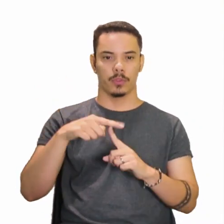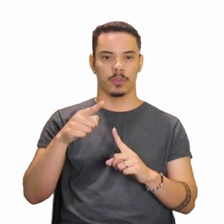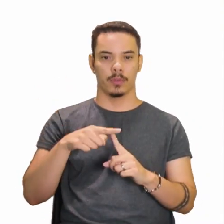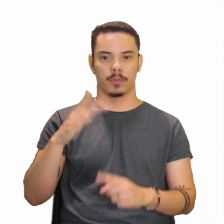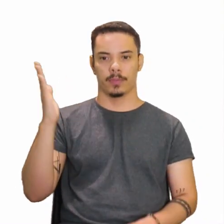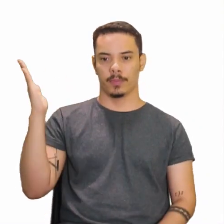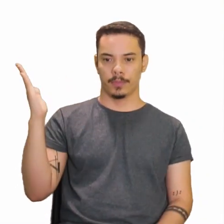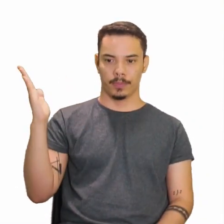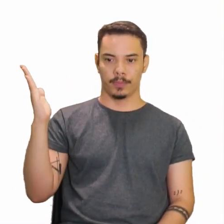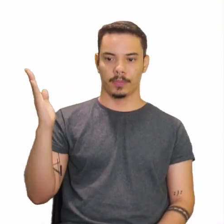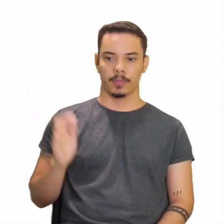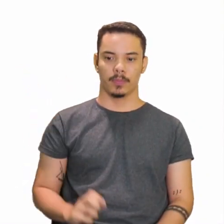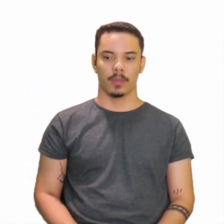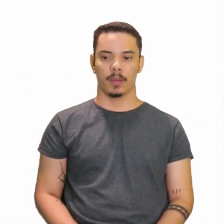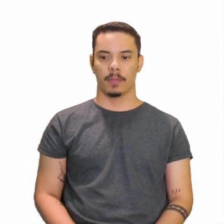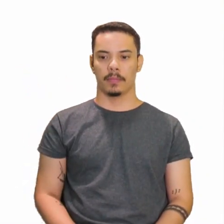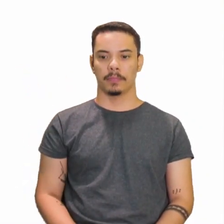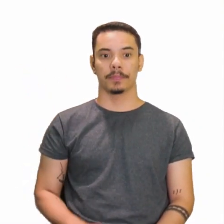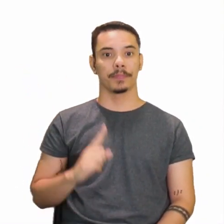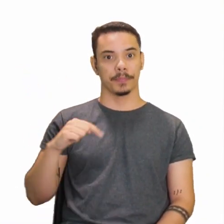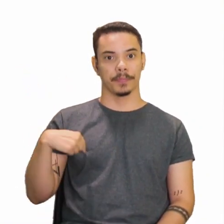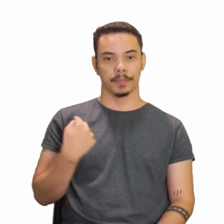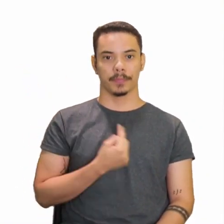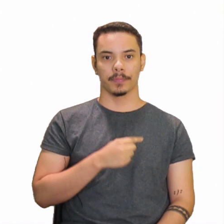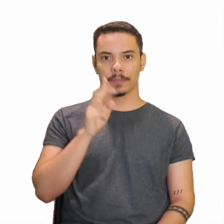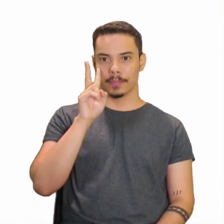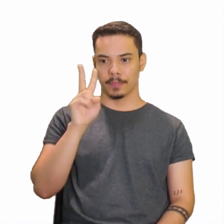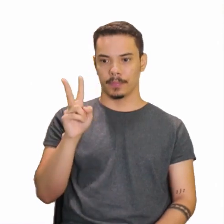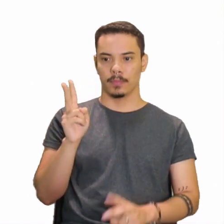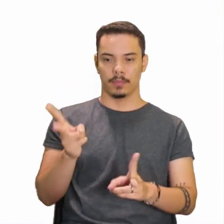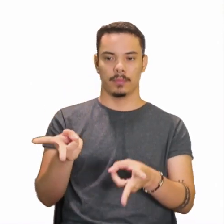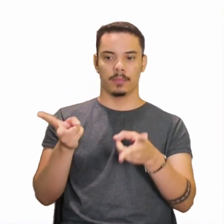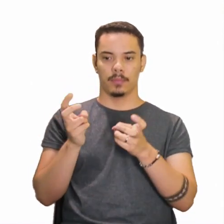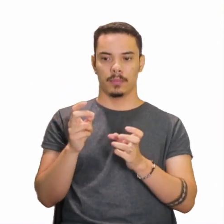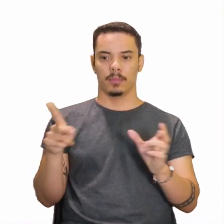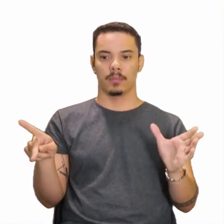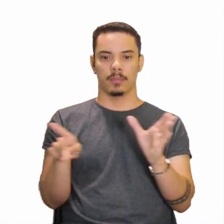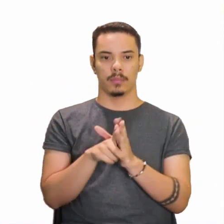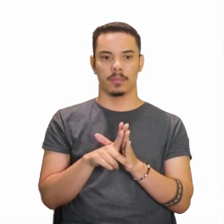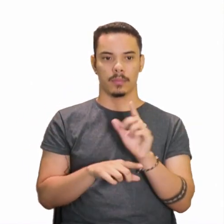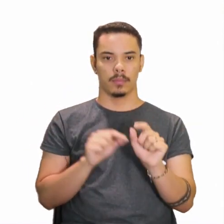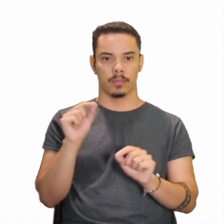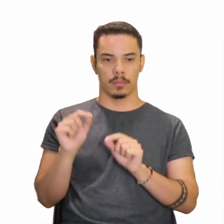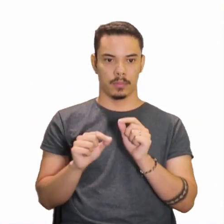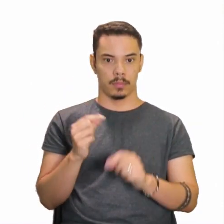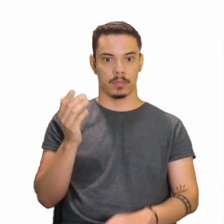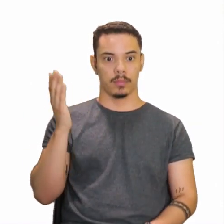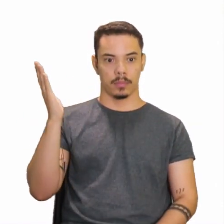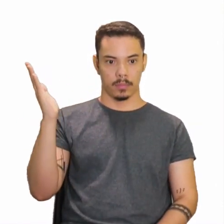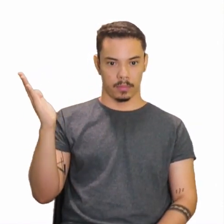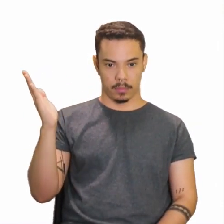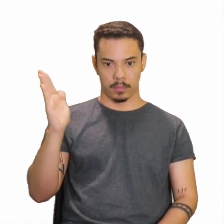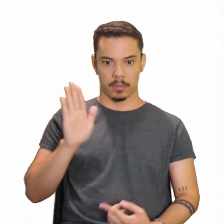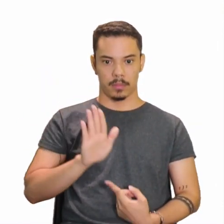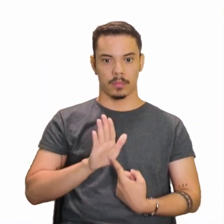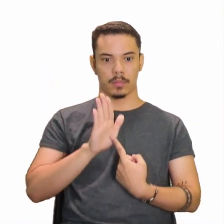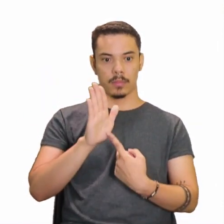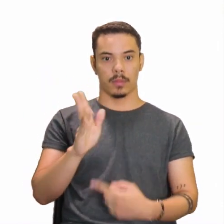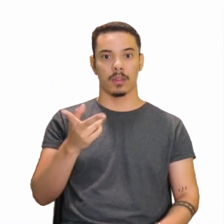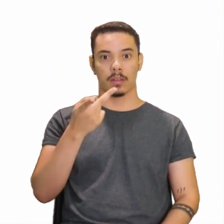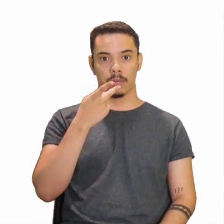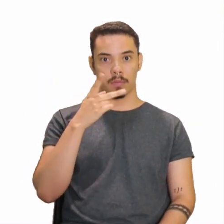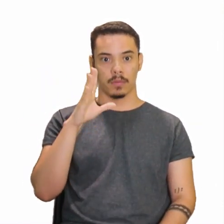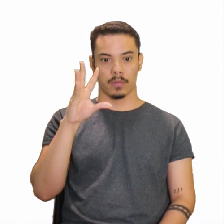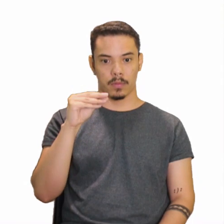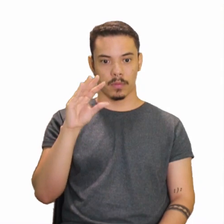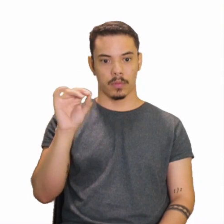tá certo? E aqui nós vamos ver que esses balões trouxemos para dizer que estes para indicar falas